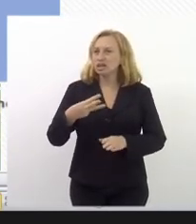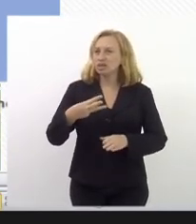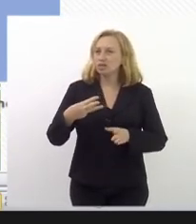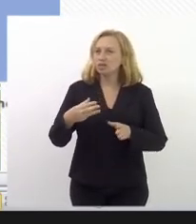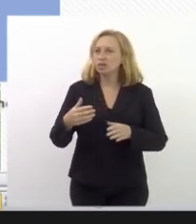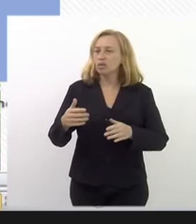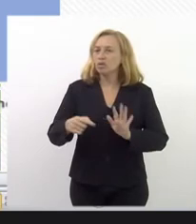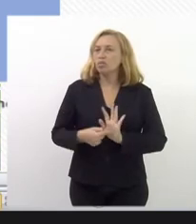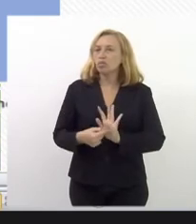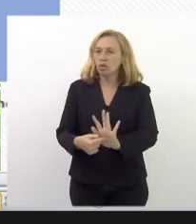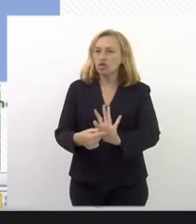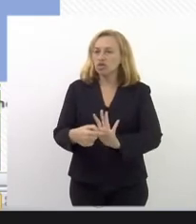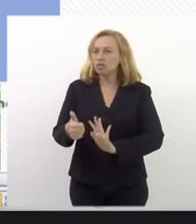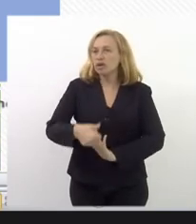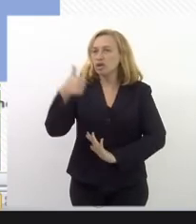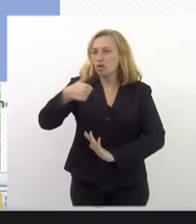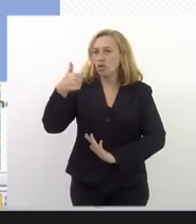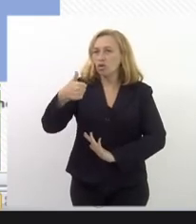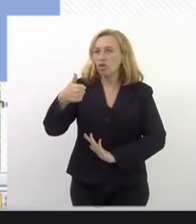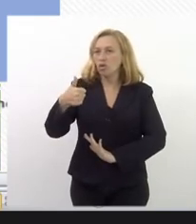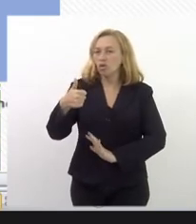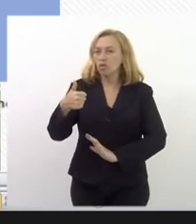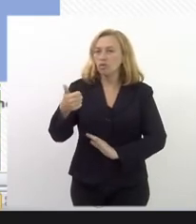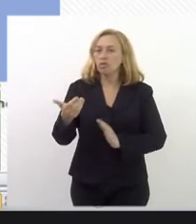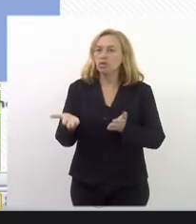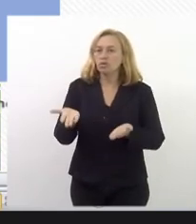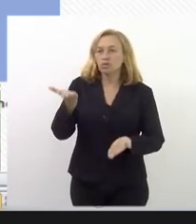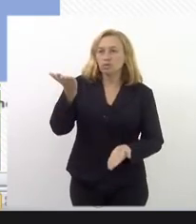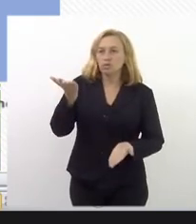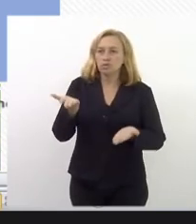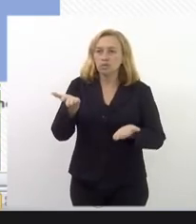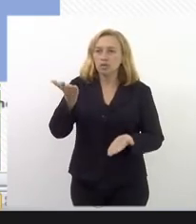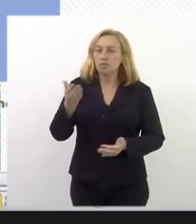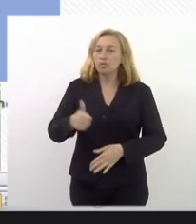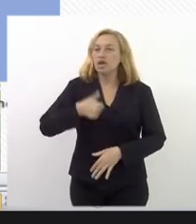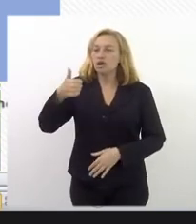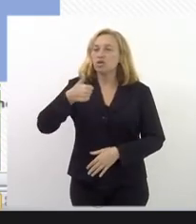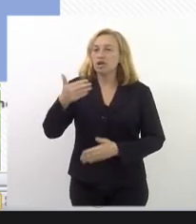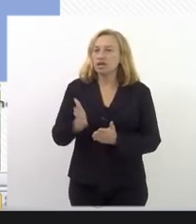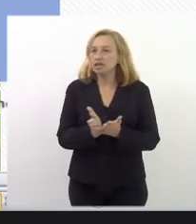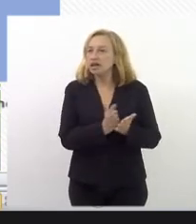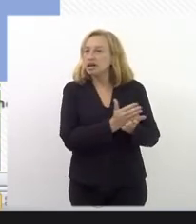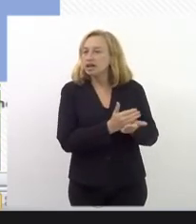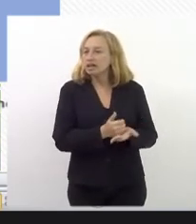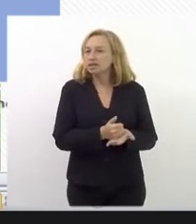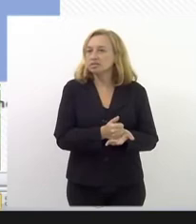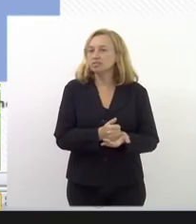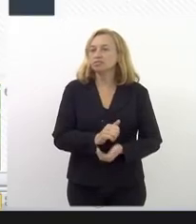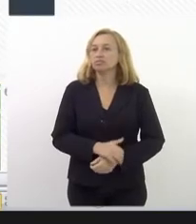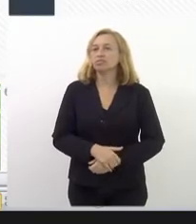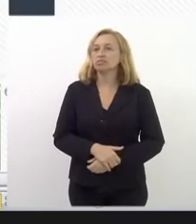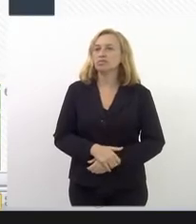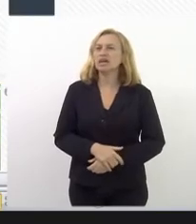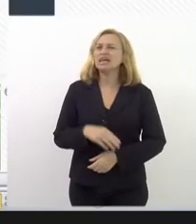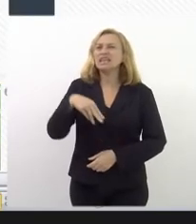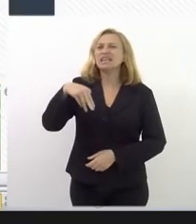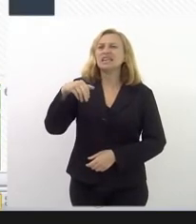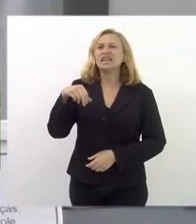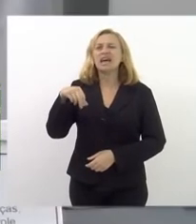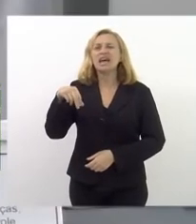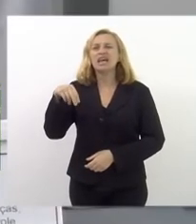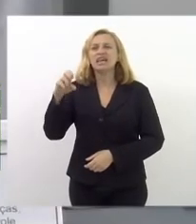muito melhor como houve o comportamento da melhoria da arrecadação. Ô Nelson, se